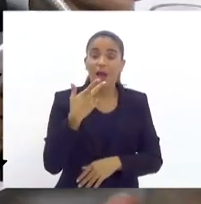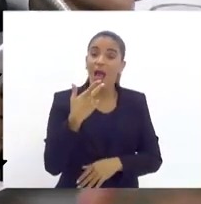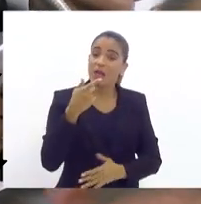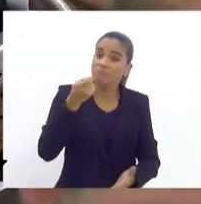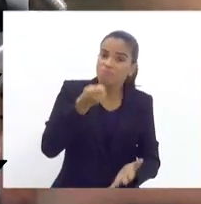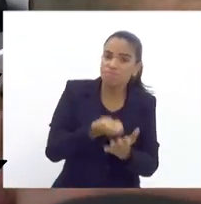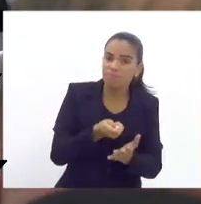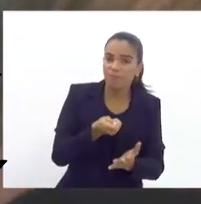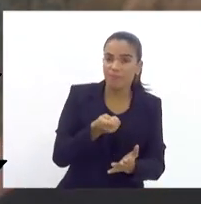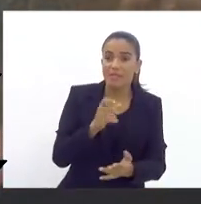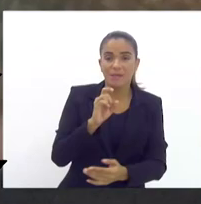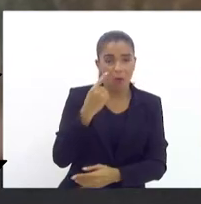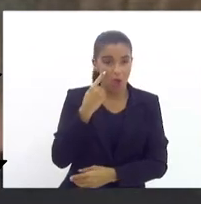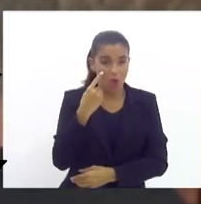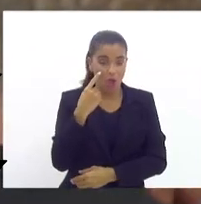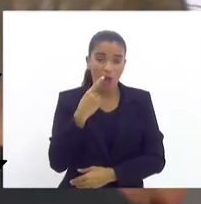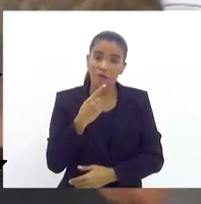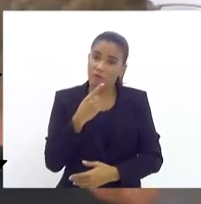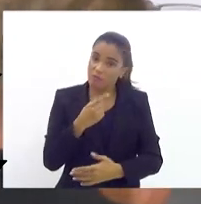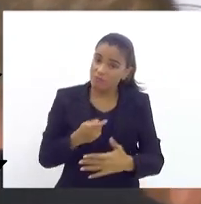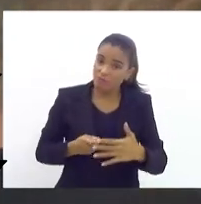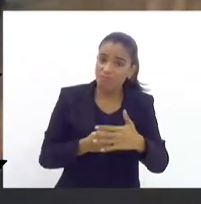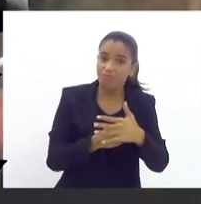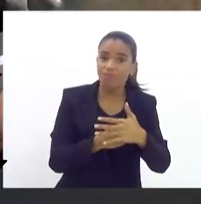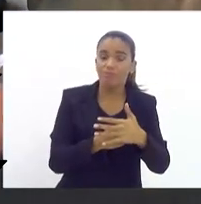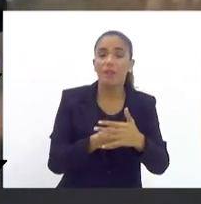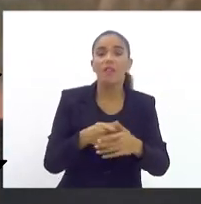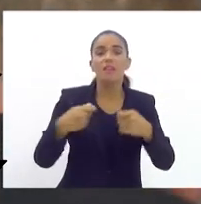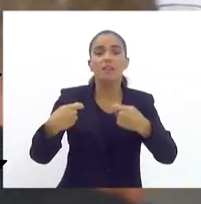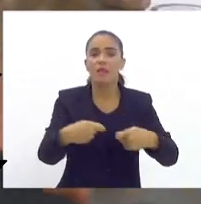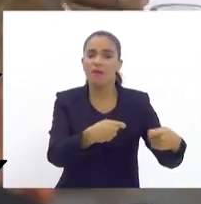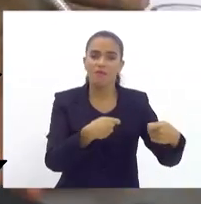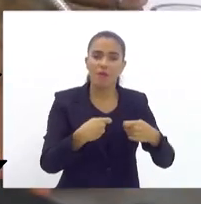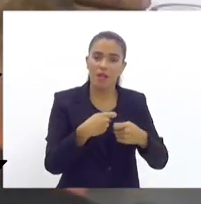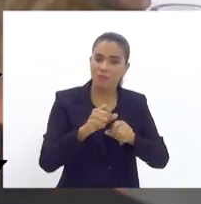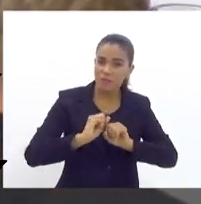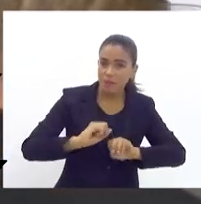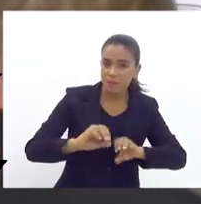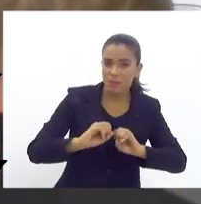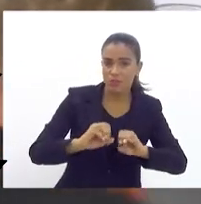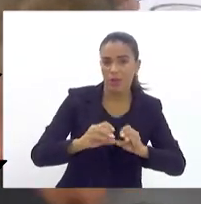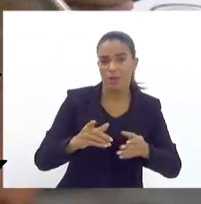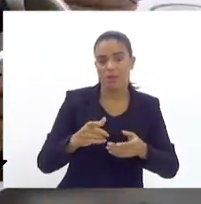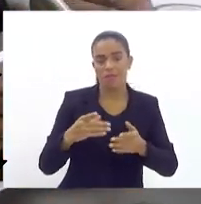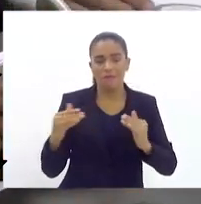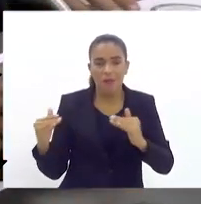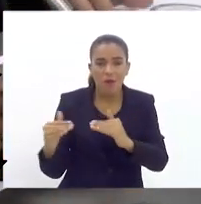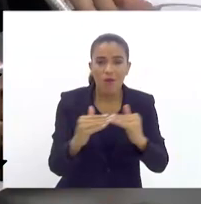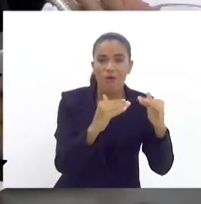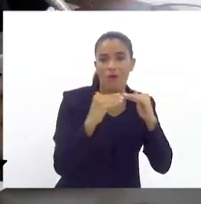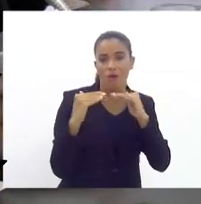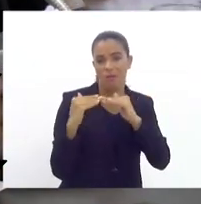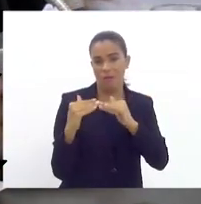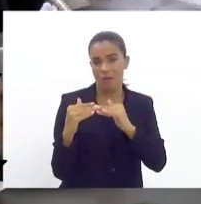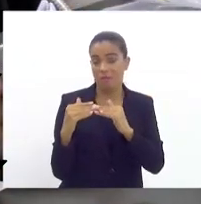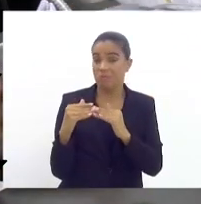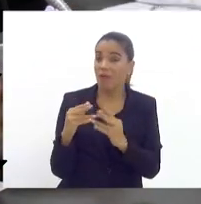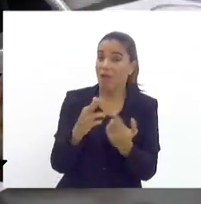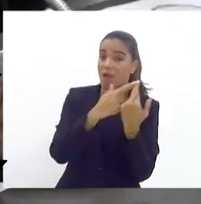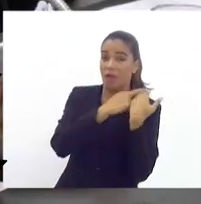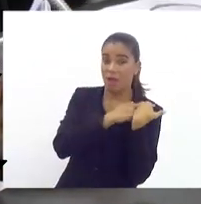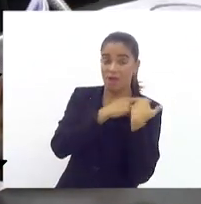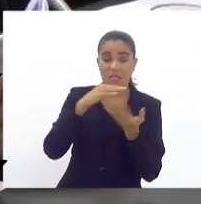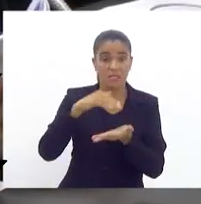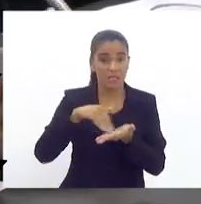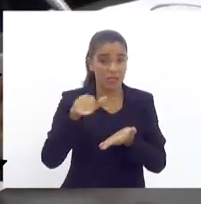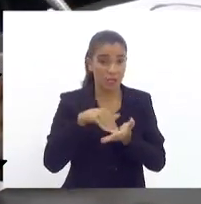instituído, é sempre um imperativo, fica instituído, deverão ser ministrados, deverão abordar, caberá à secretaria implementar